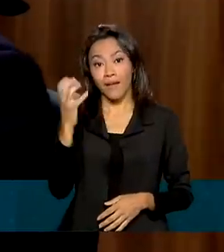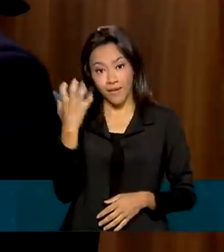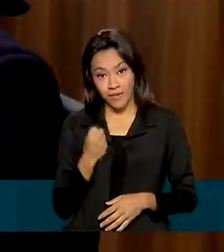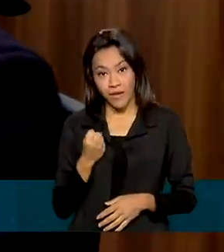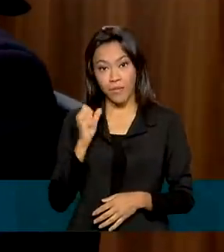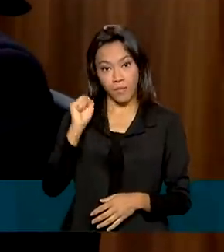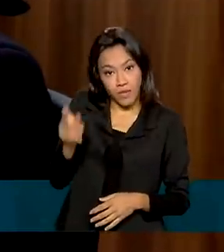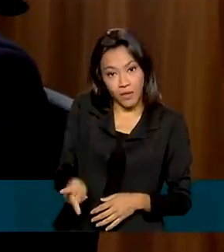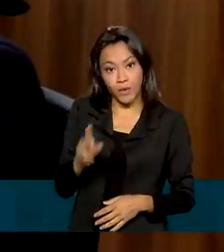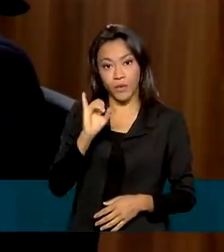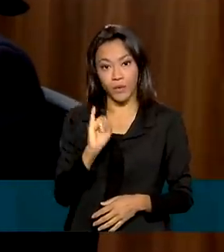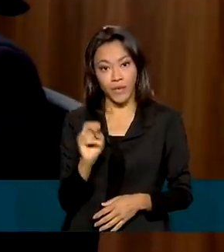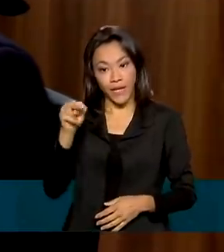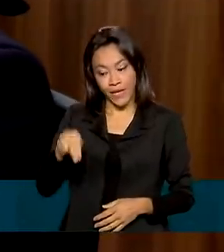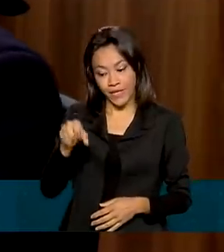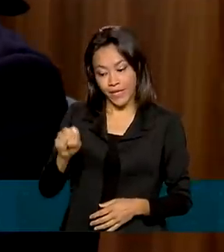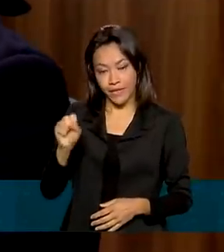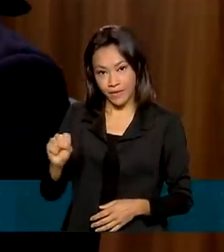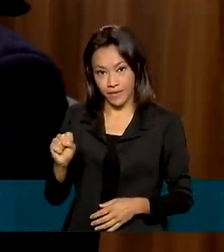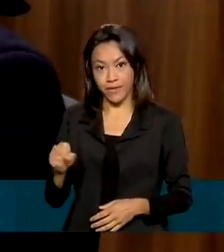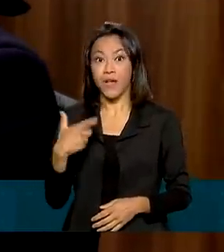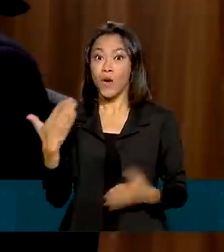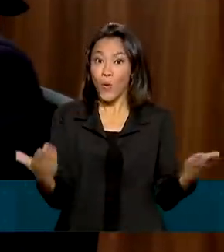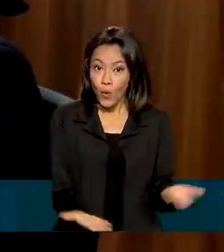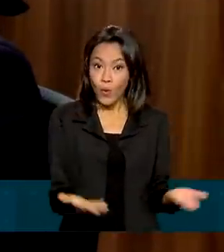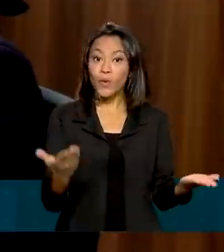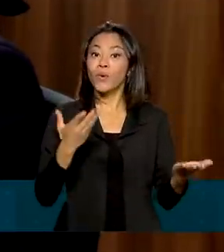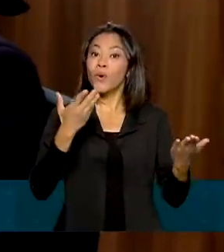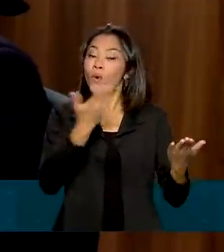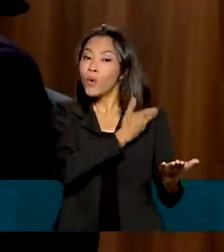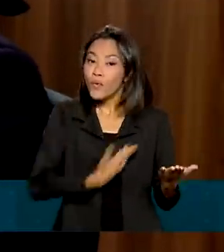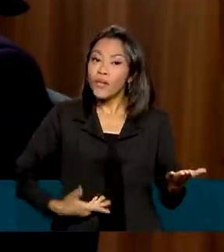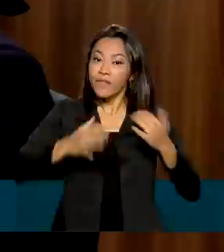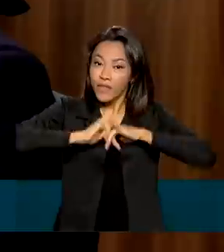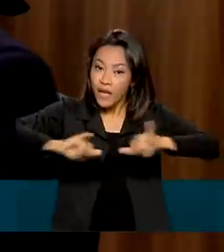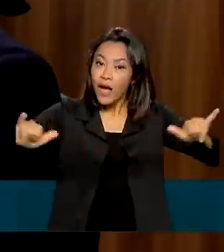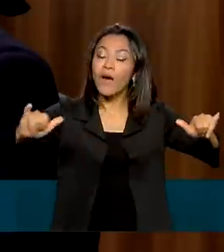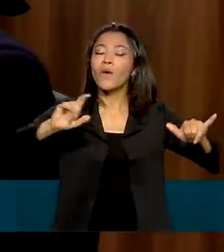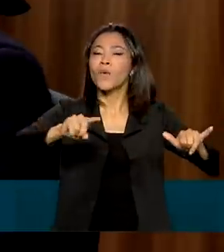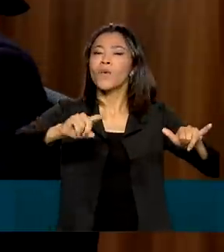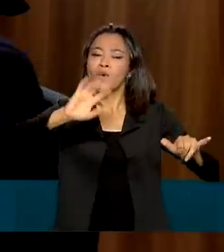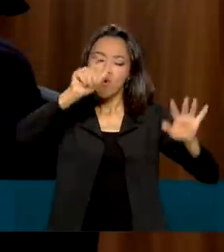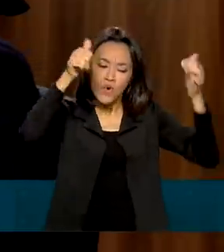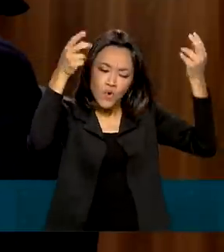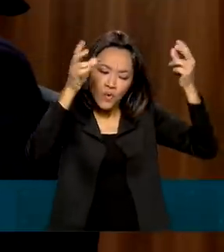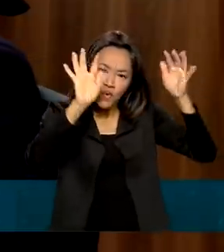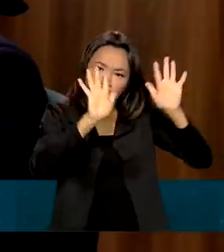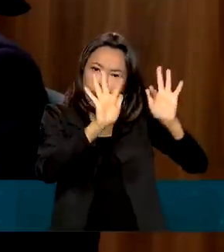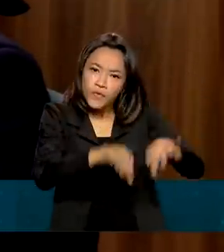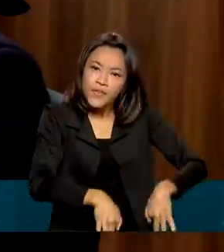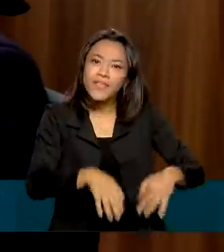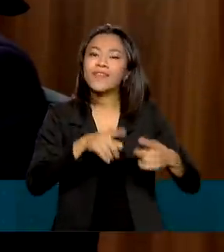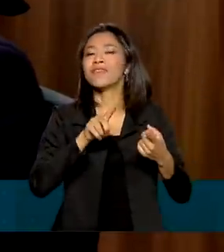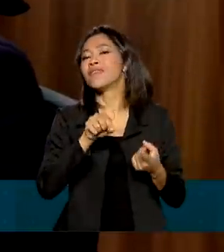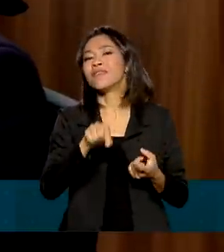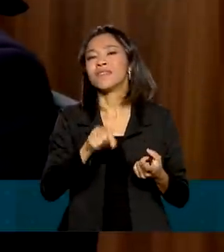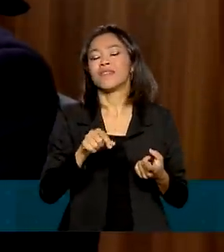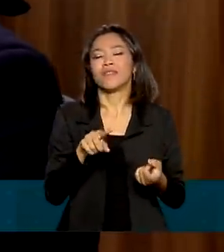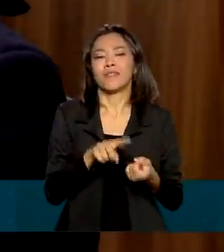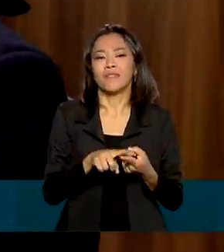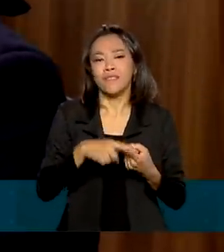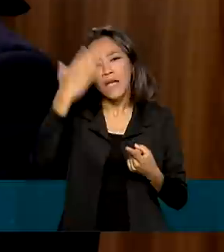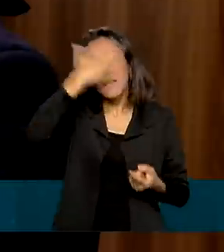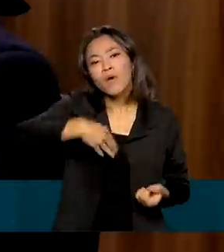hoje o governo federal anunciou o fim da prova de vida para aposentadorias pensões e concessão de outros benefícios